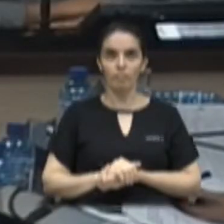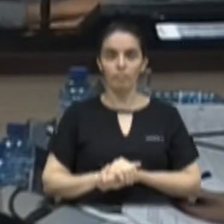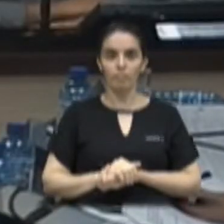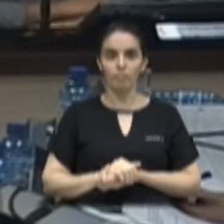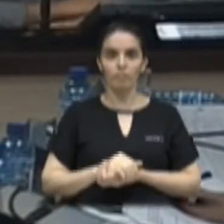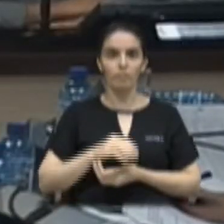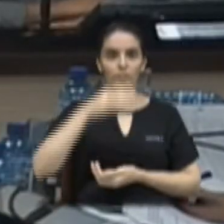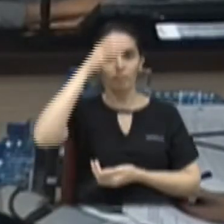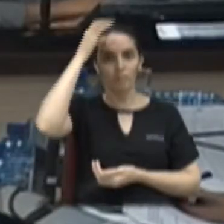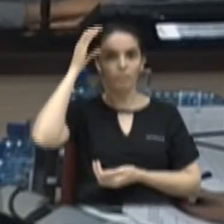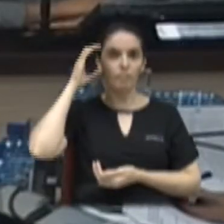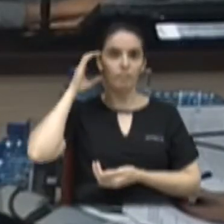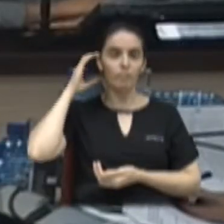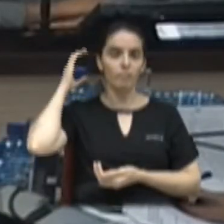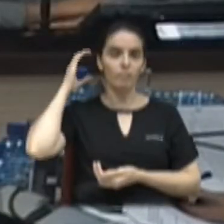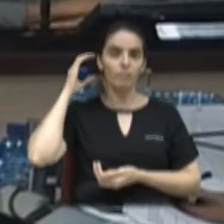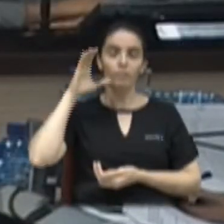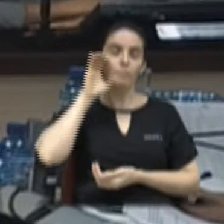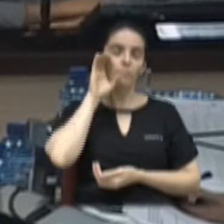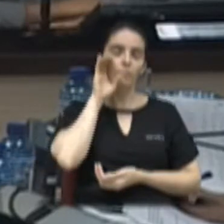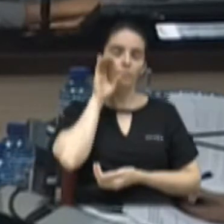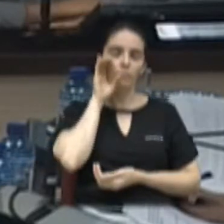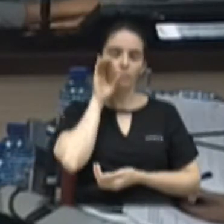Constância Félix.